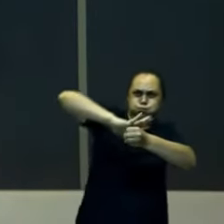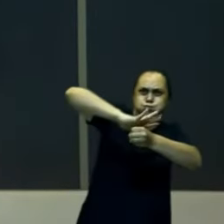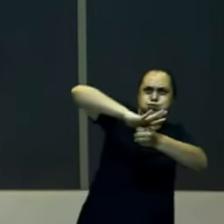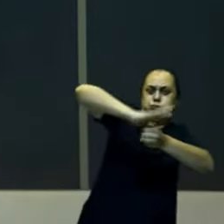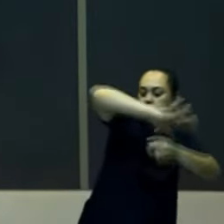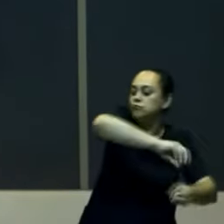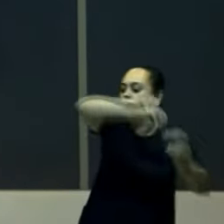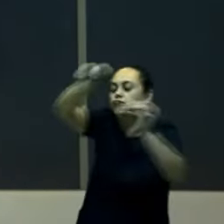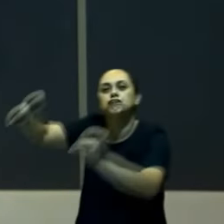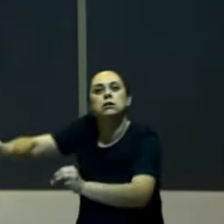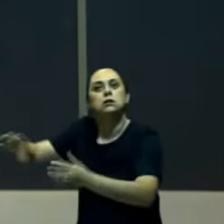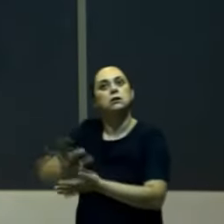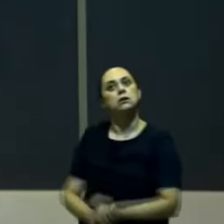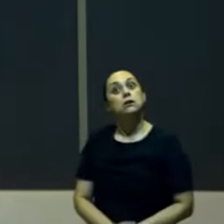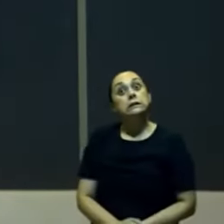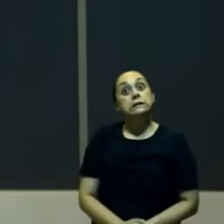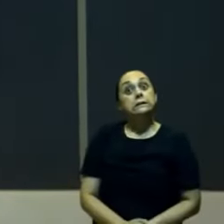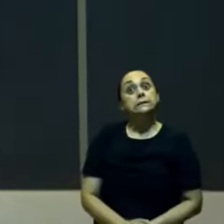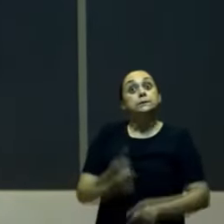Quando a gente se associa,